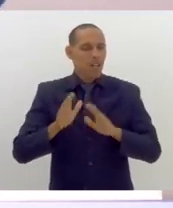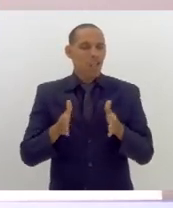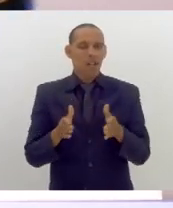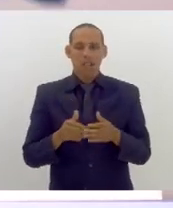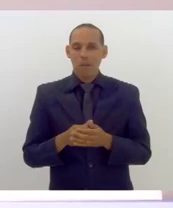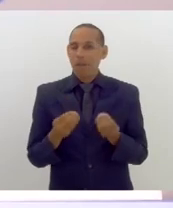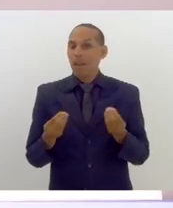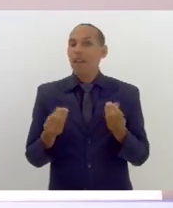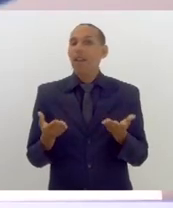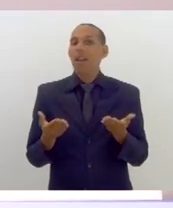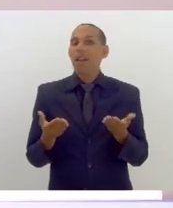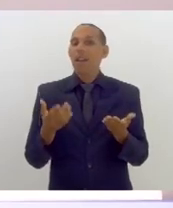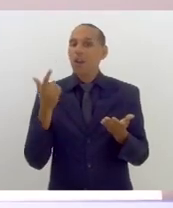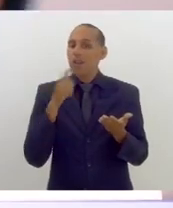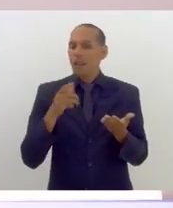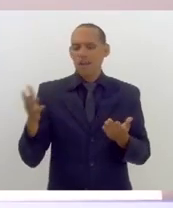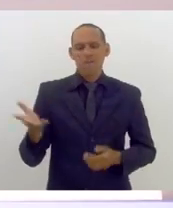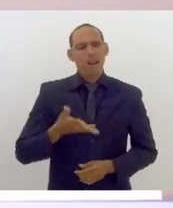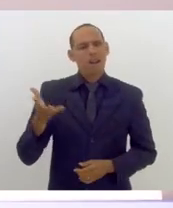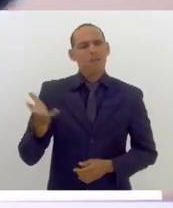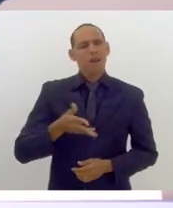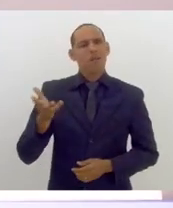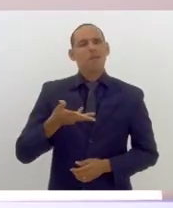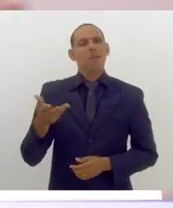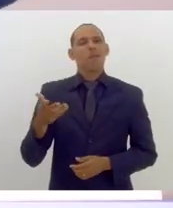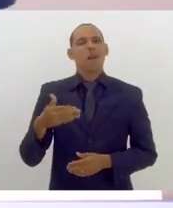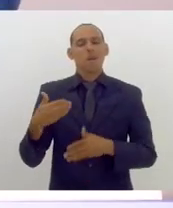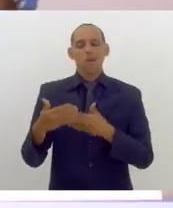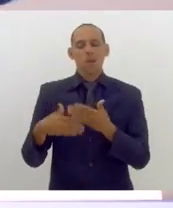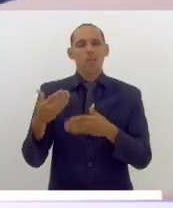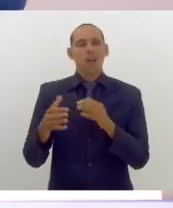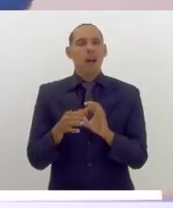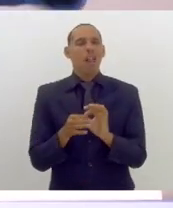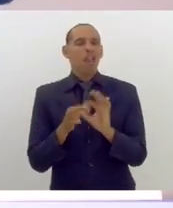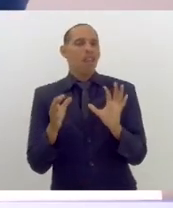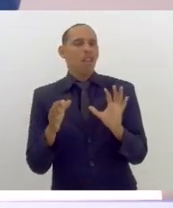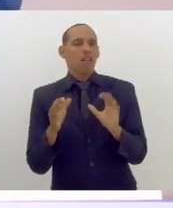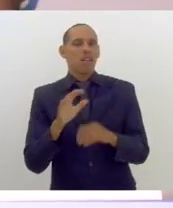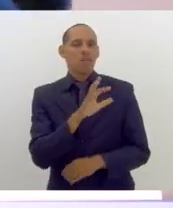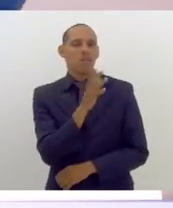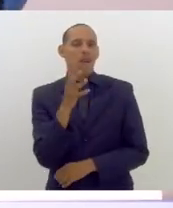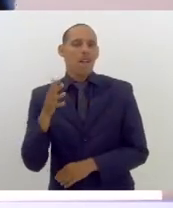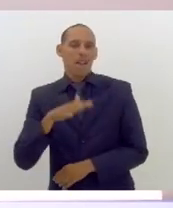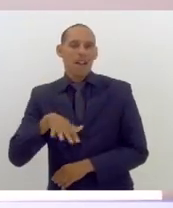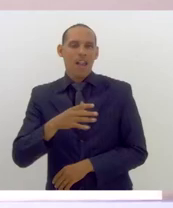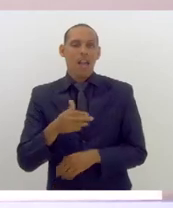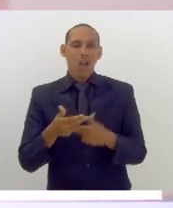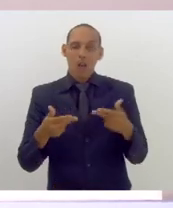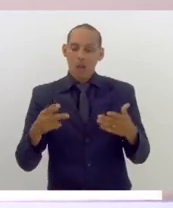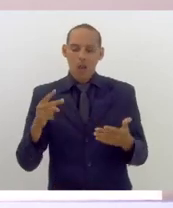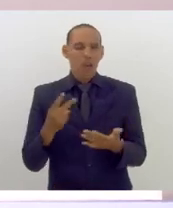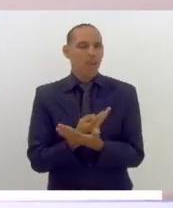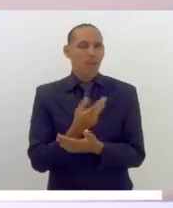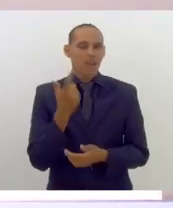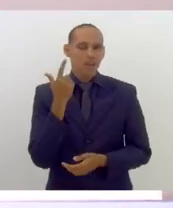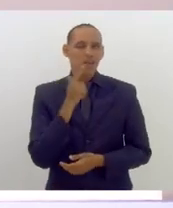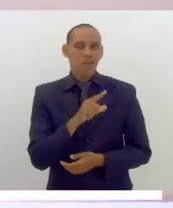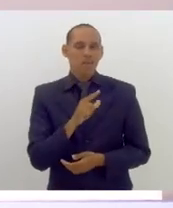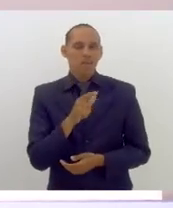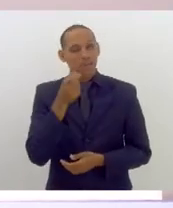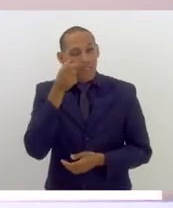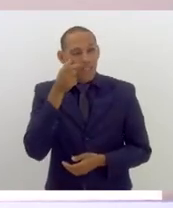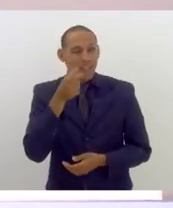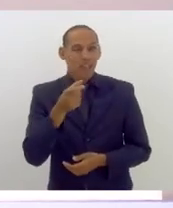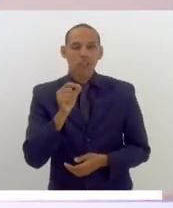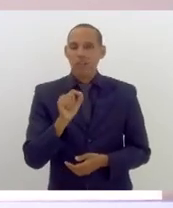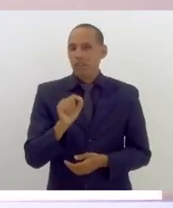justamente para poder acelerar todo o processo de licença ambiental para que as coisas pudessem acontecer com o interesse